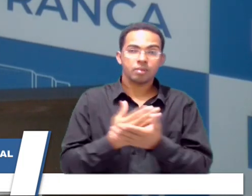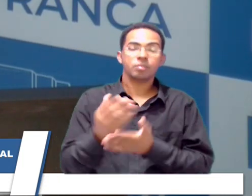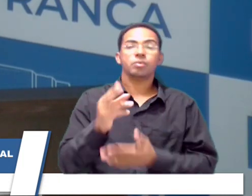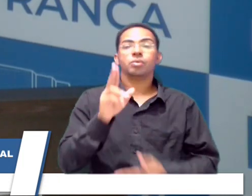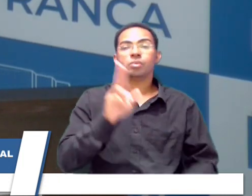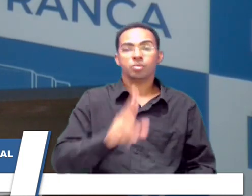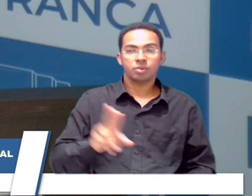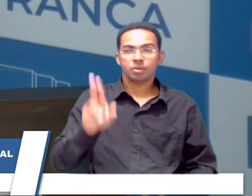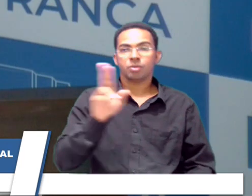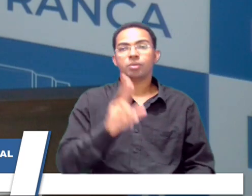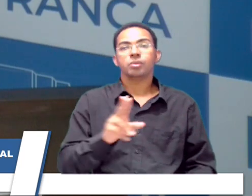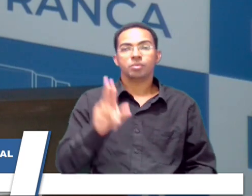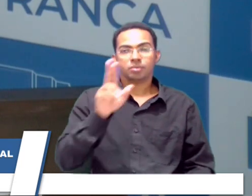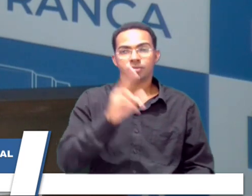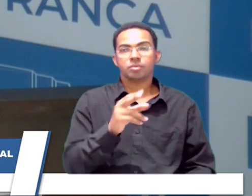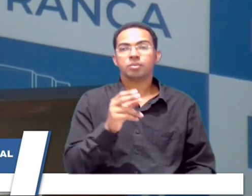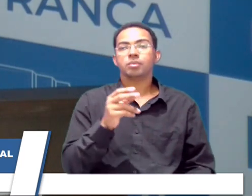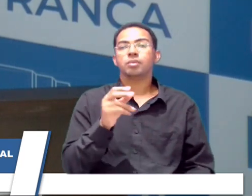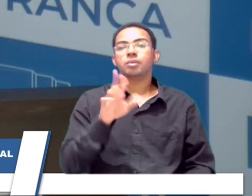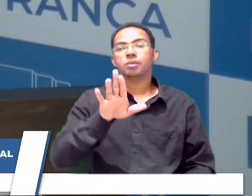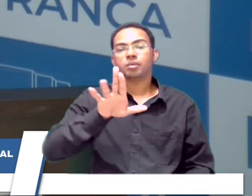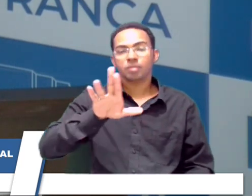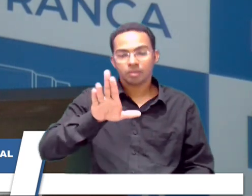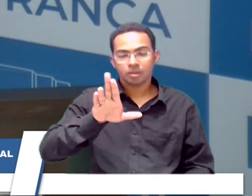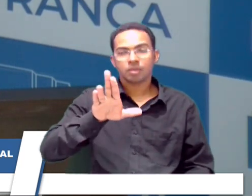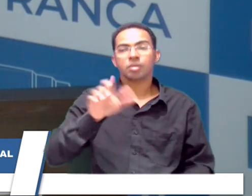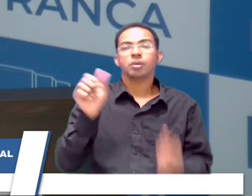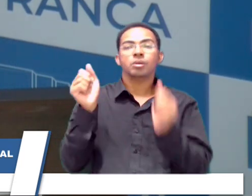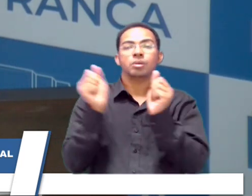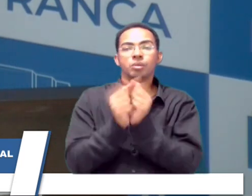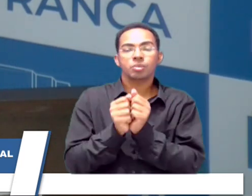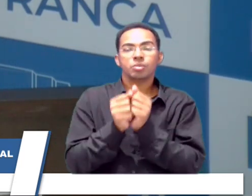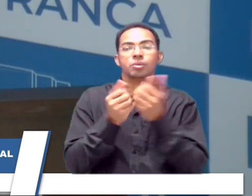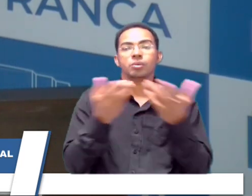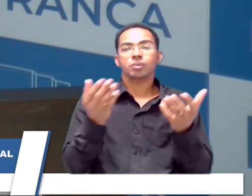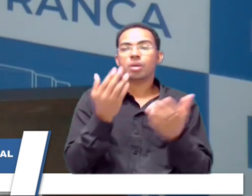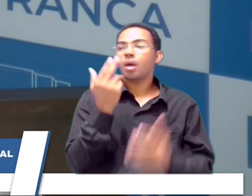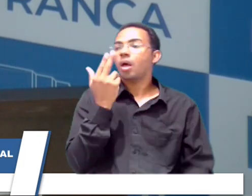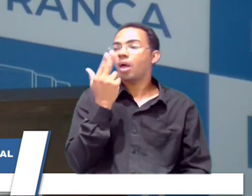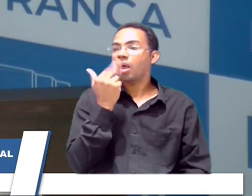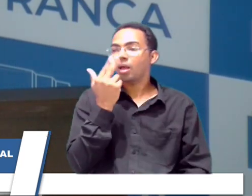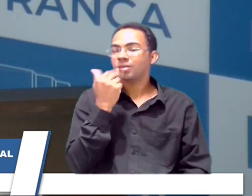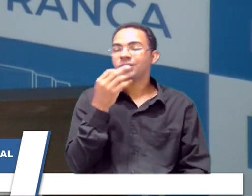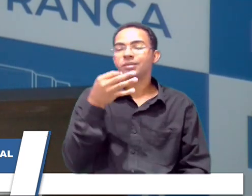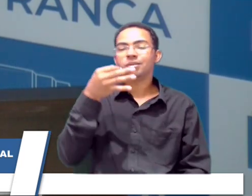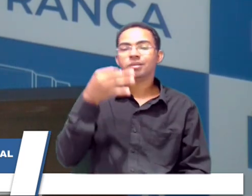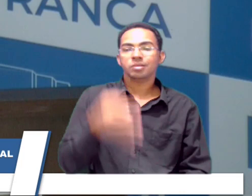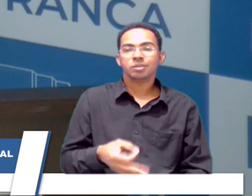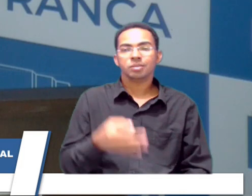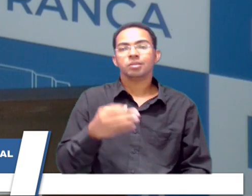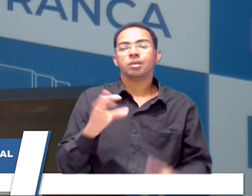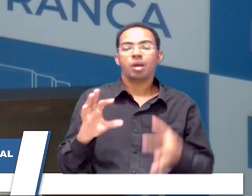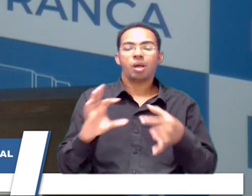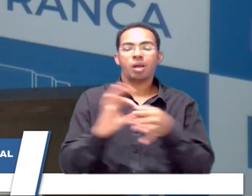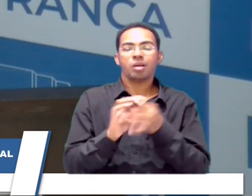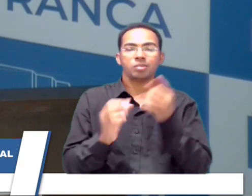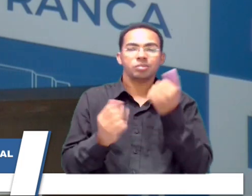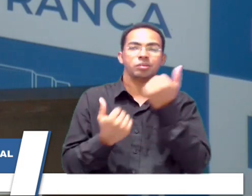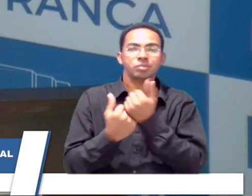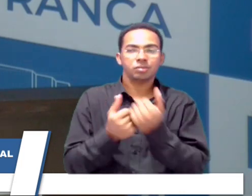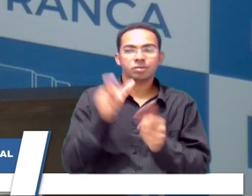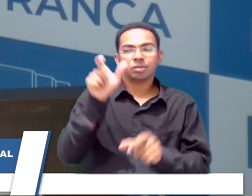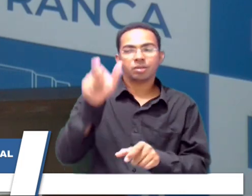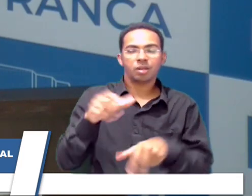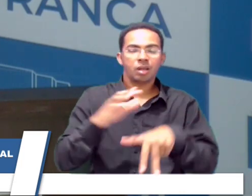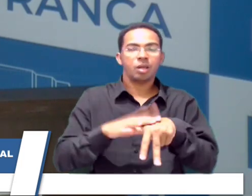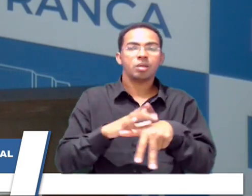né, fazer o uso medicinal da cannabis, juntamente aí com a alimentação adequada, com a suplementação adequada para essa paciente,